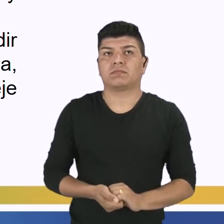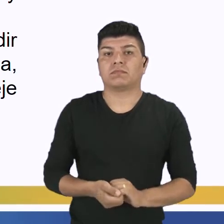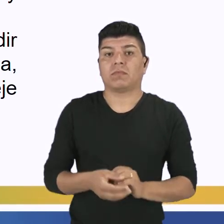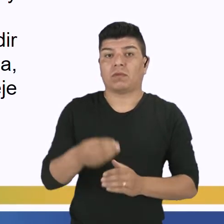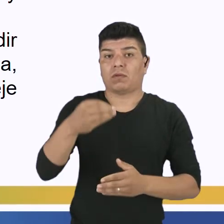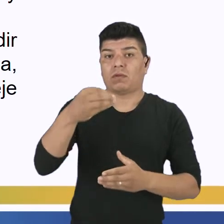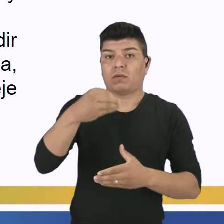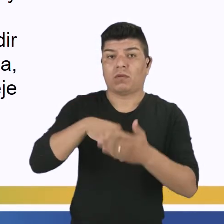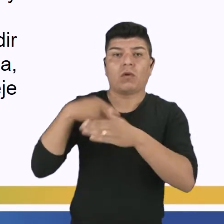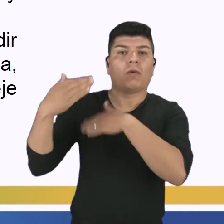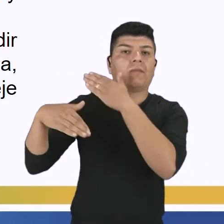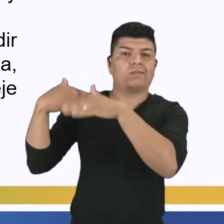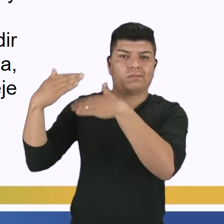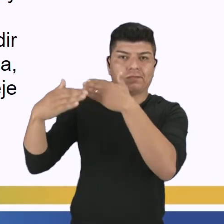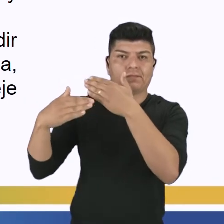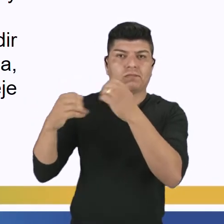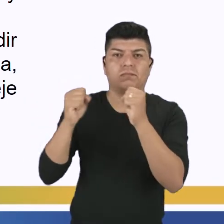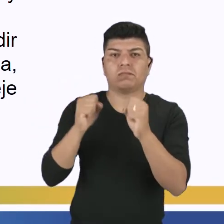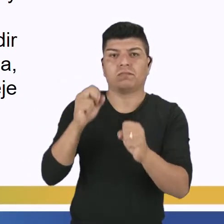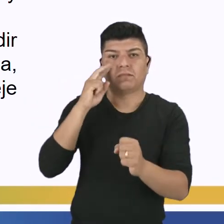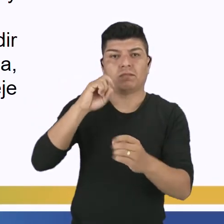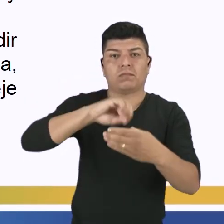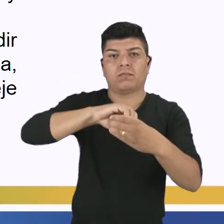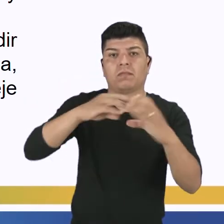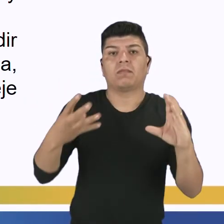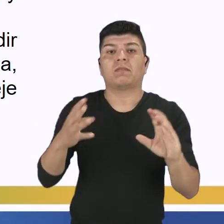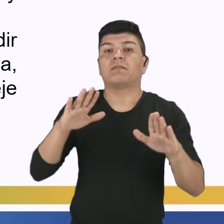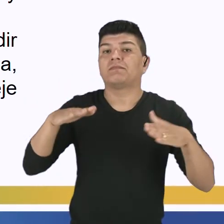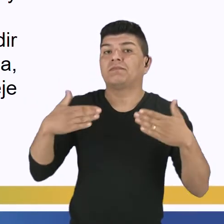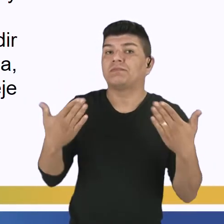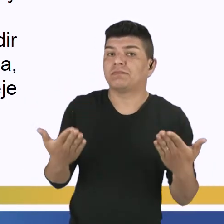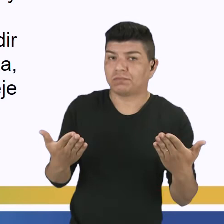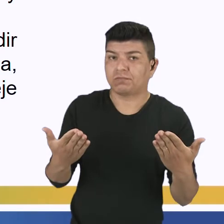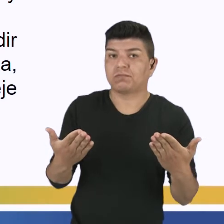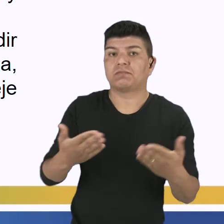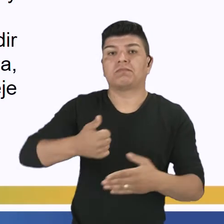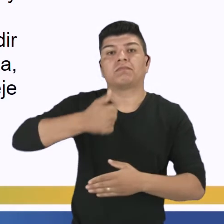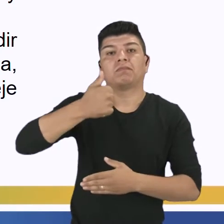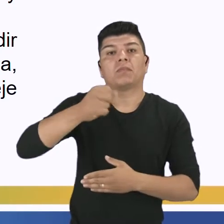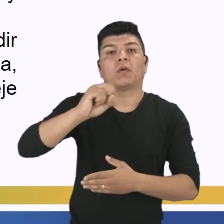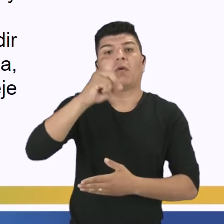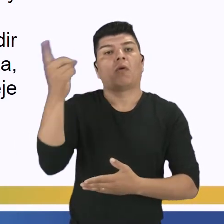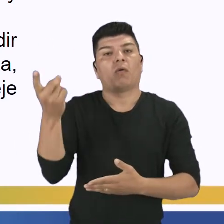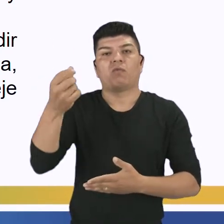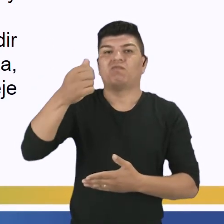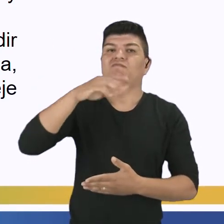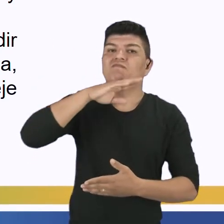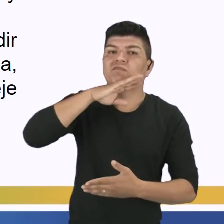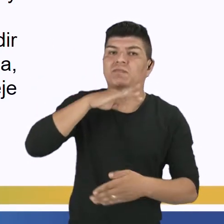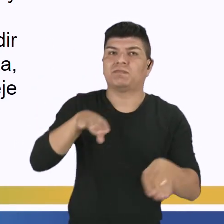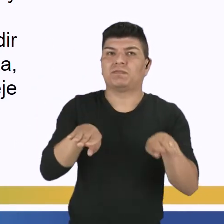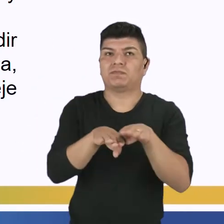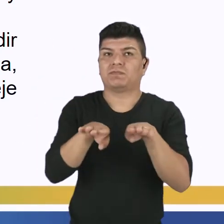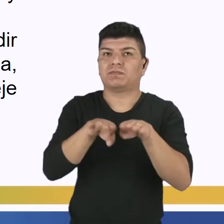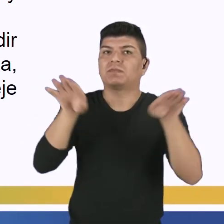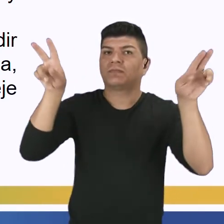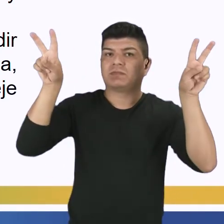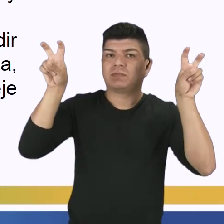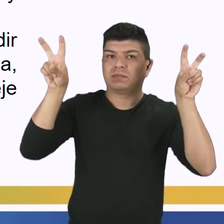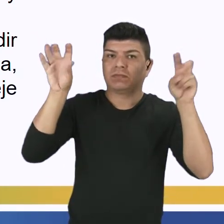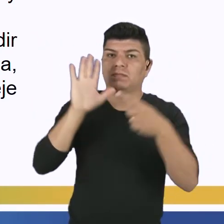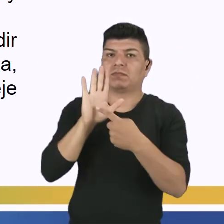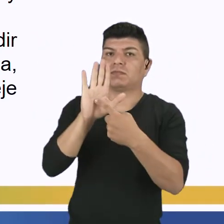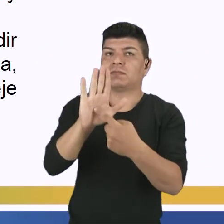Dentro desse desenvolvimento, nós podemos ver características de aspectos positivos ou negativos de um determinado tema que ele